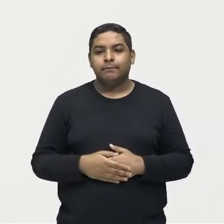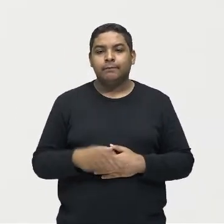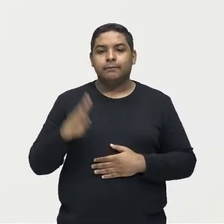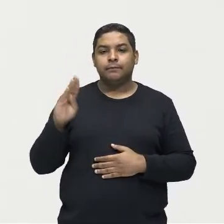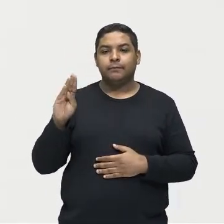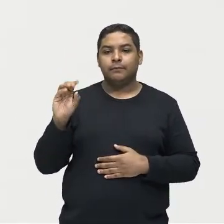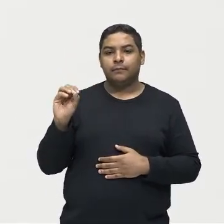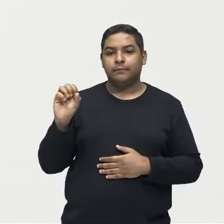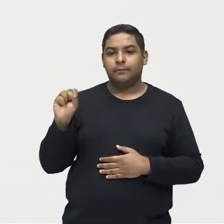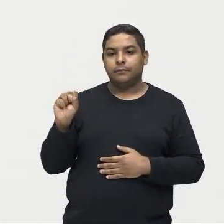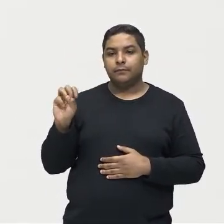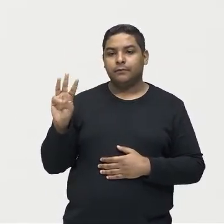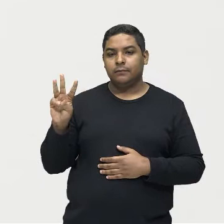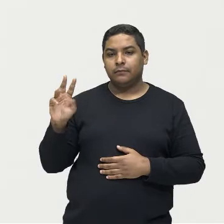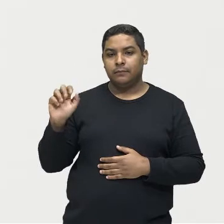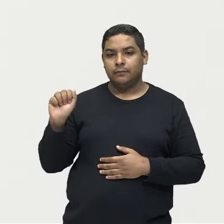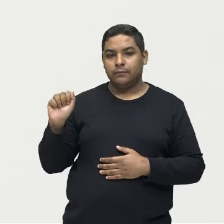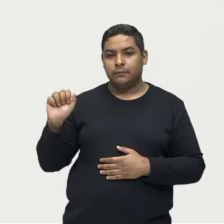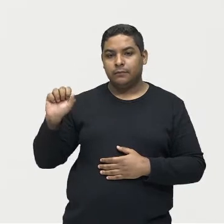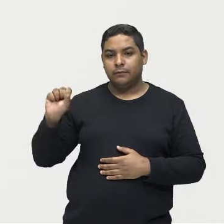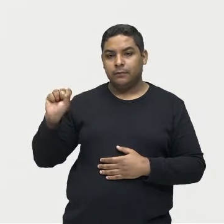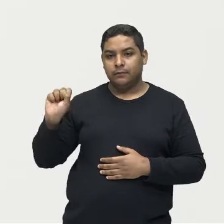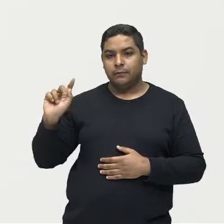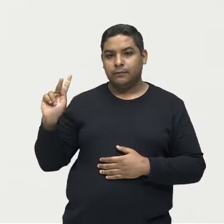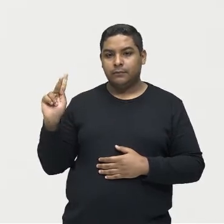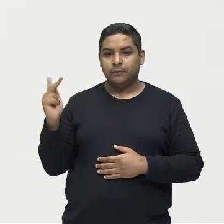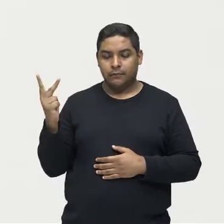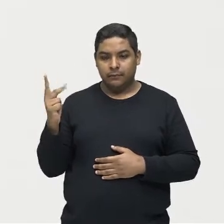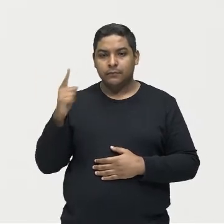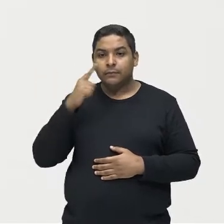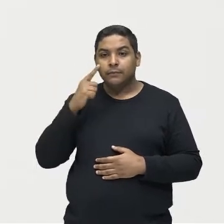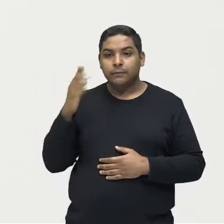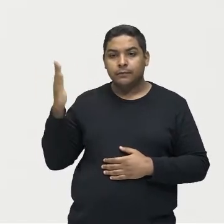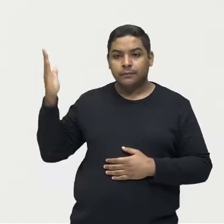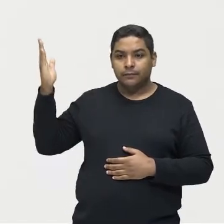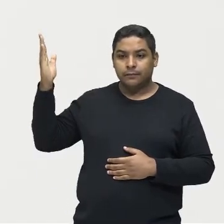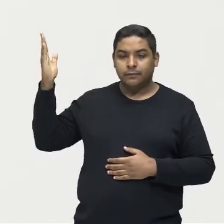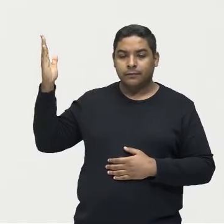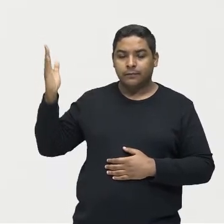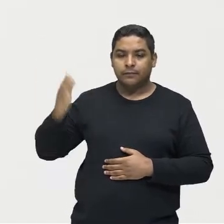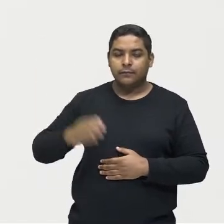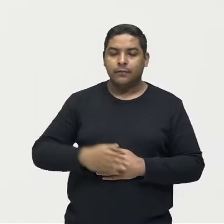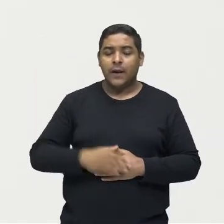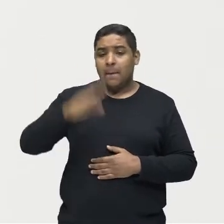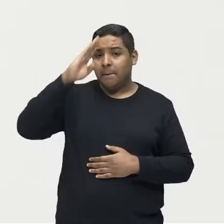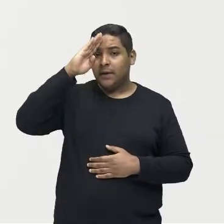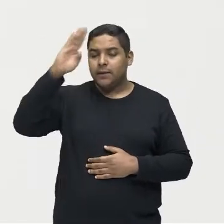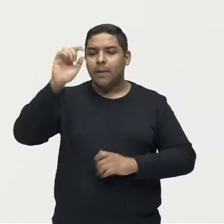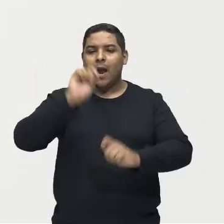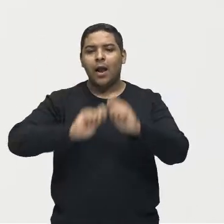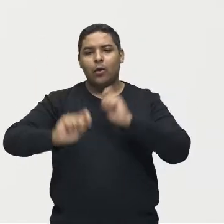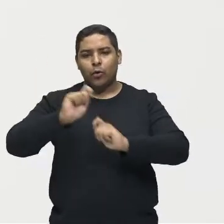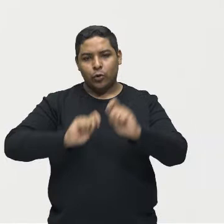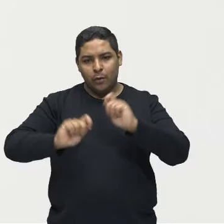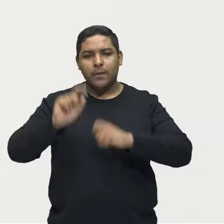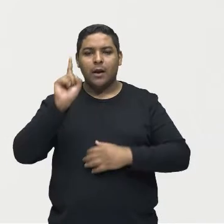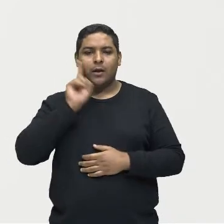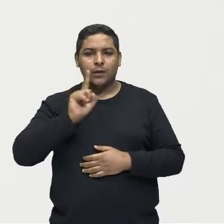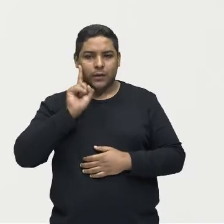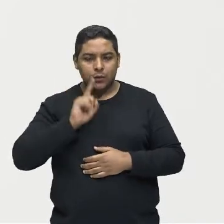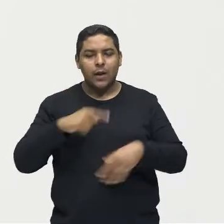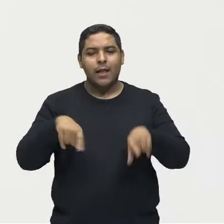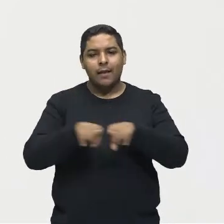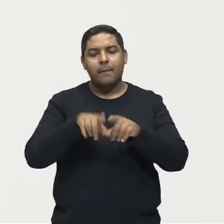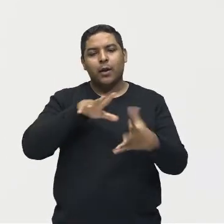tá? Então, Boswash vai ser uma das principais megalópolis, com um dos principais centros financeiros aqui do